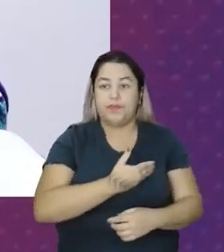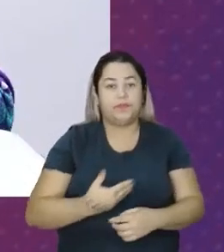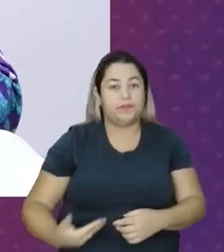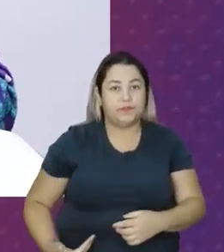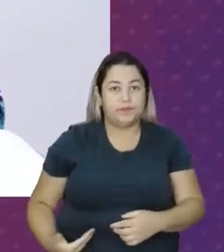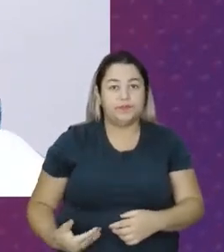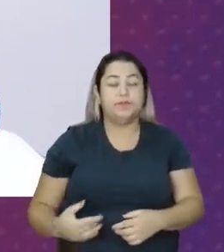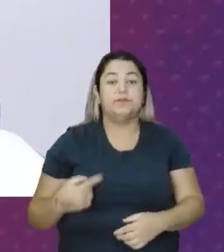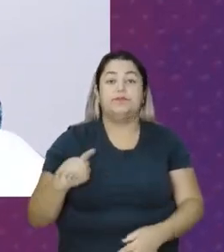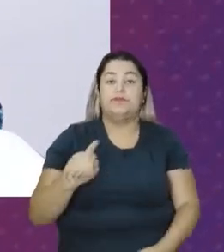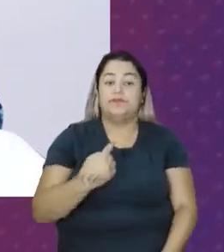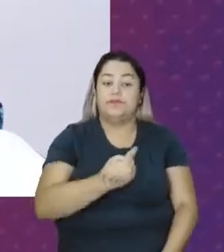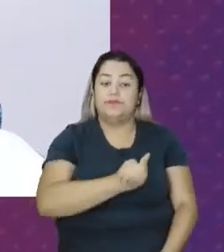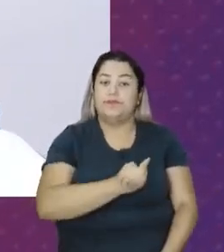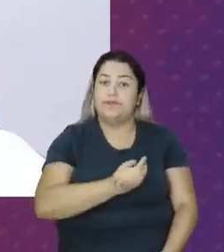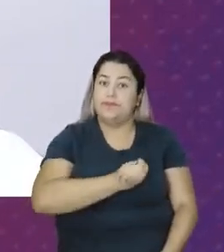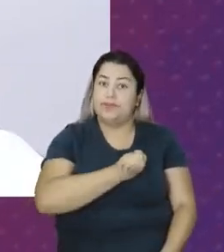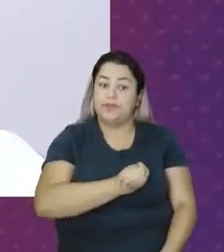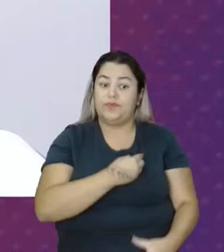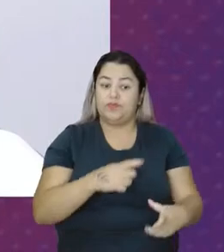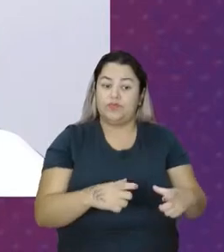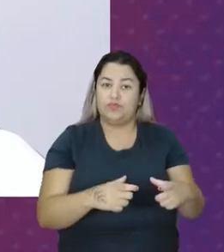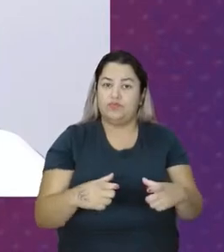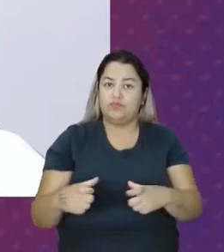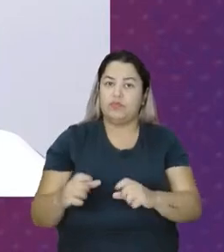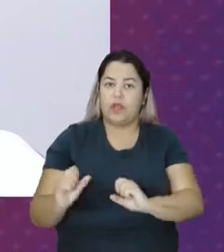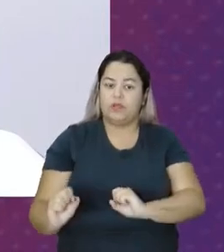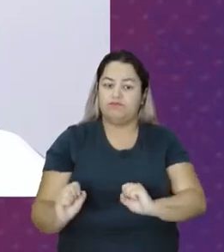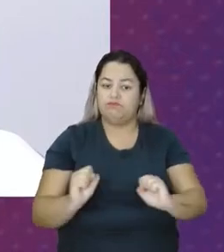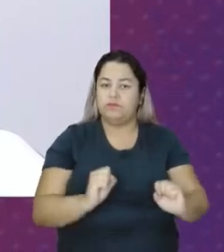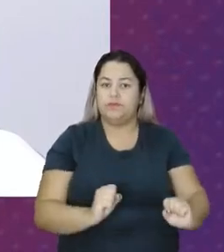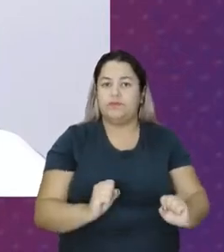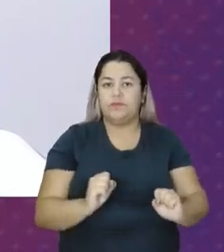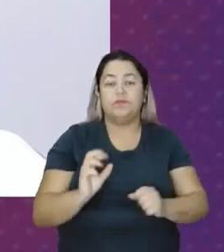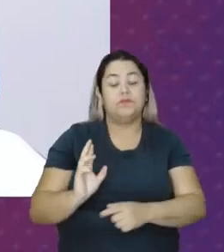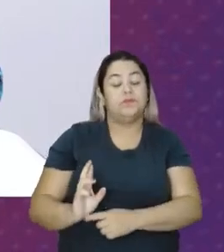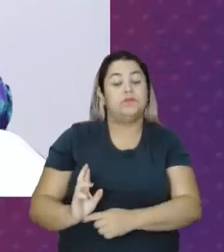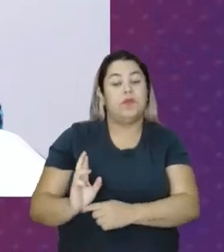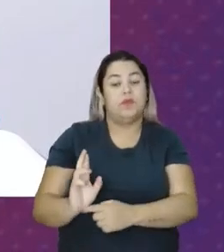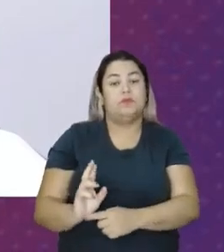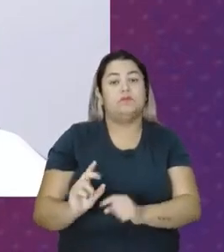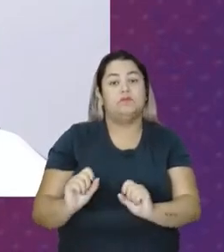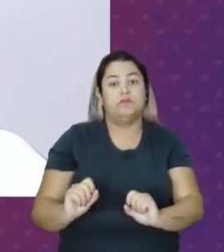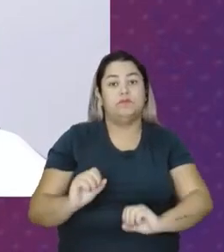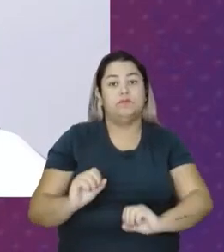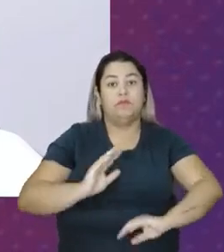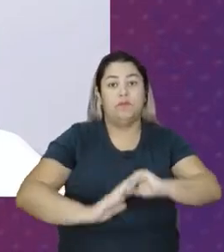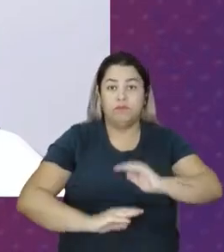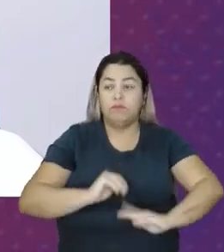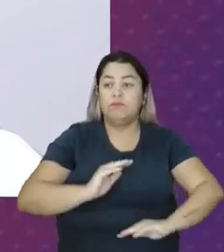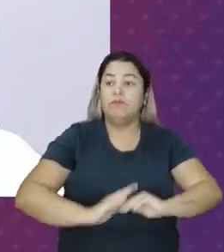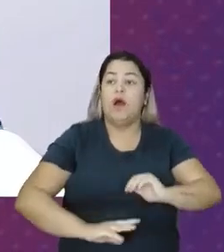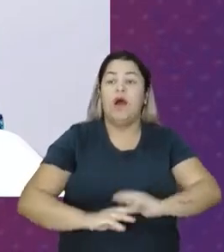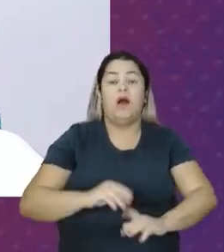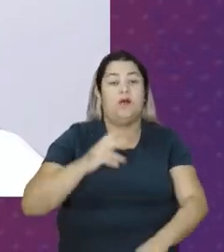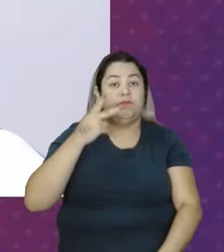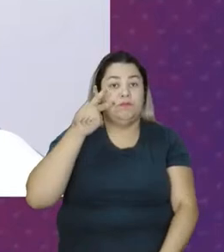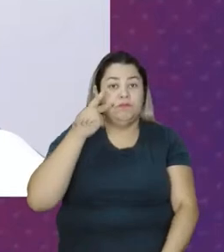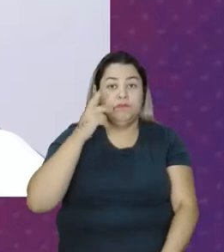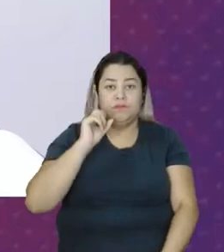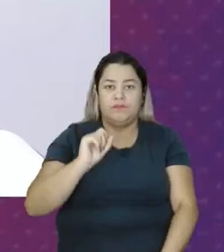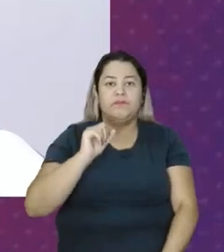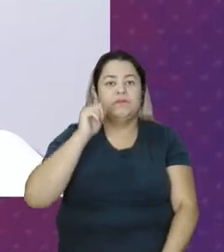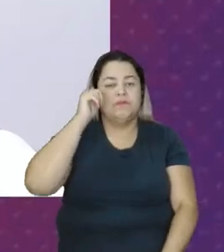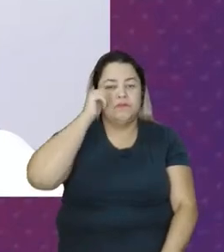estamos nos espaços de representação, nos espaços de ação, quando a gente não atua para